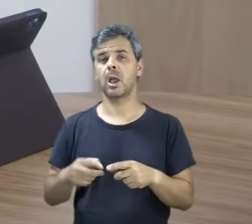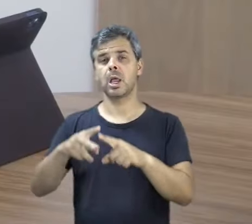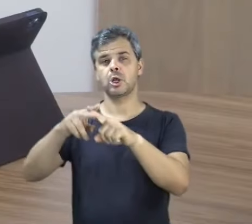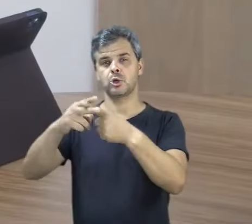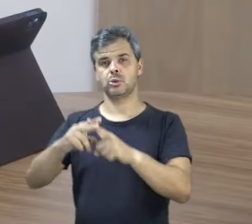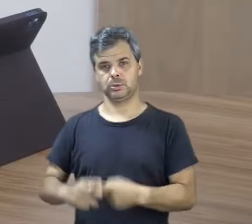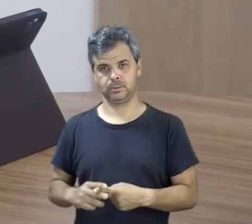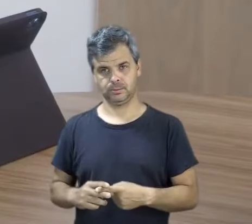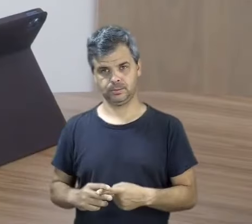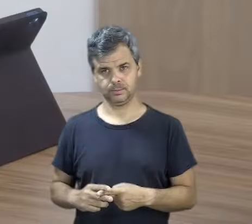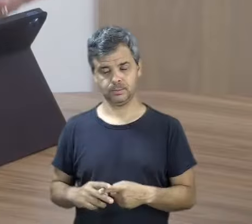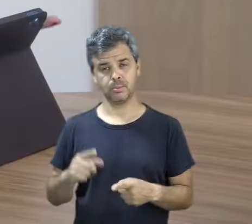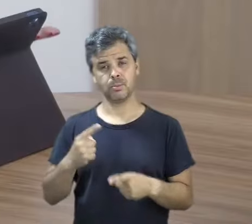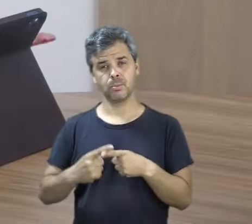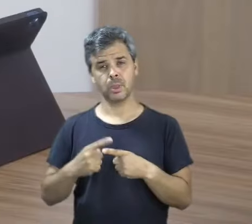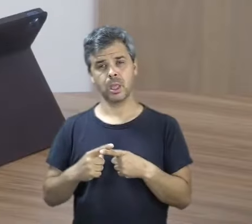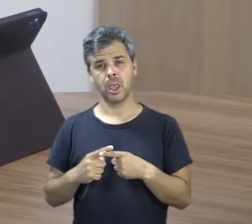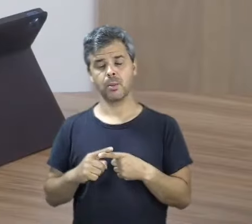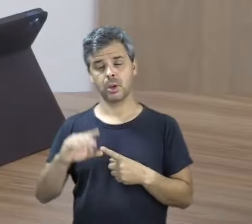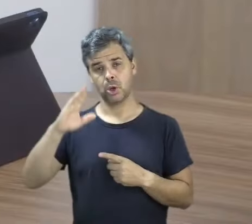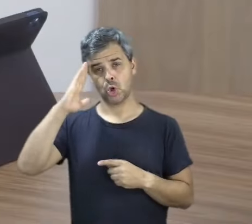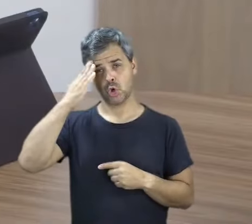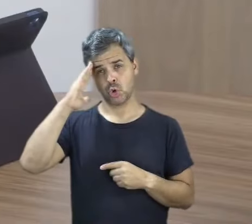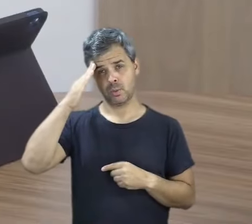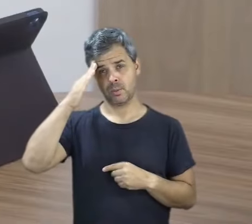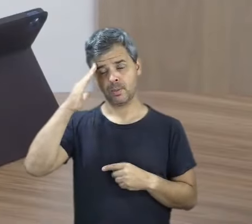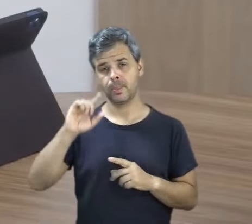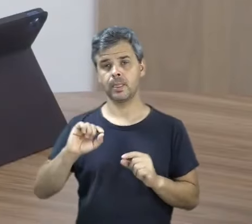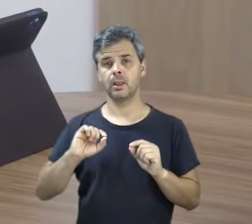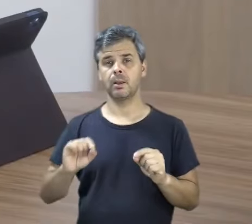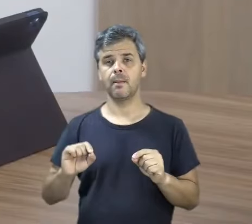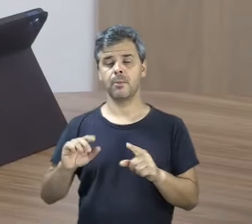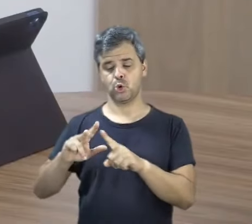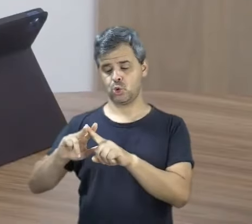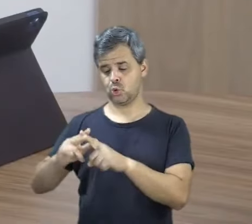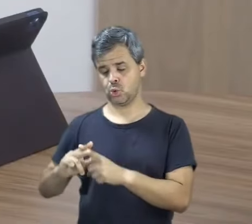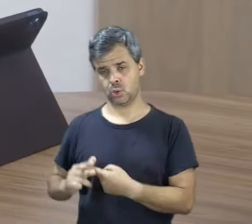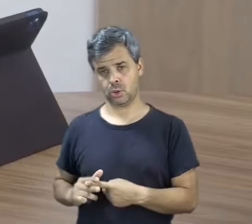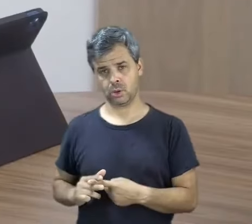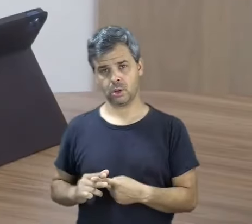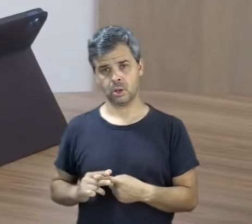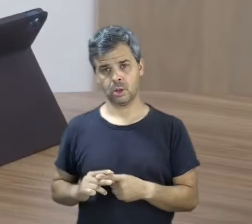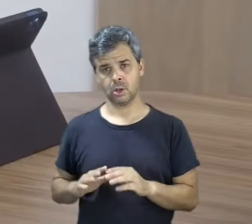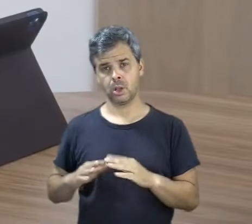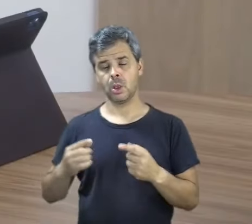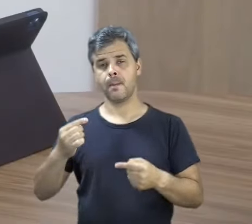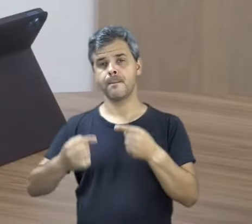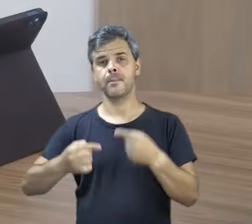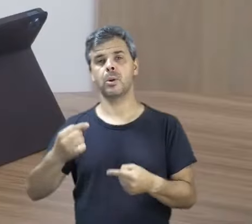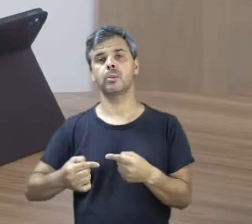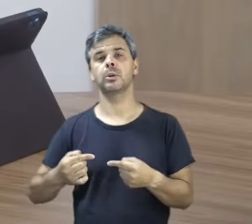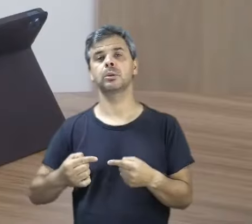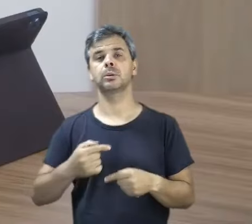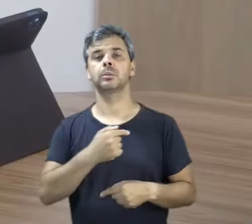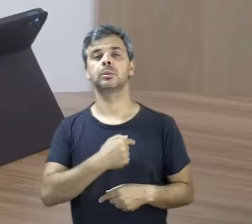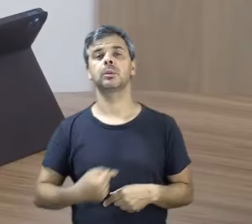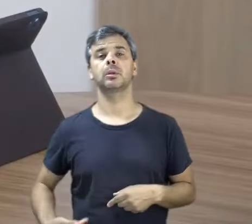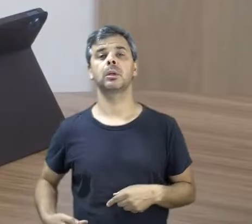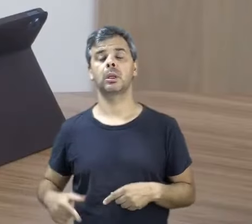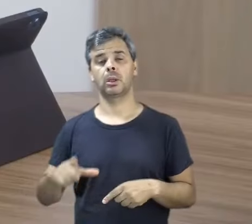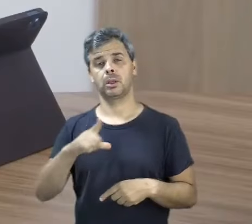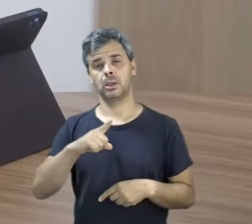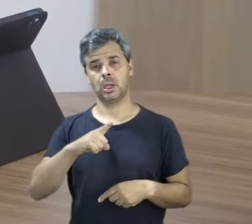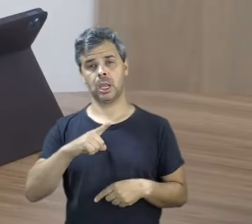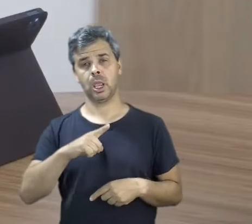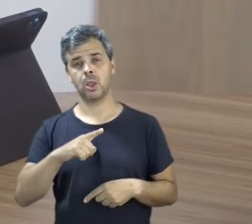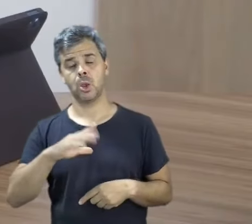reparação. Certo. Né? Porque tem um entendimento sobre reparação através de políticas públicas e tem